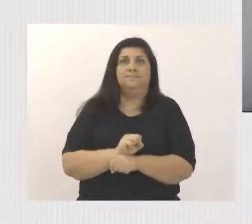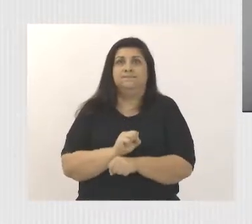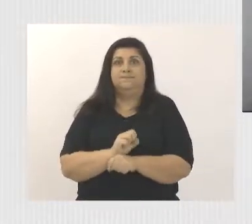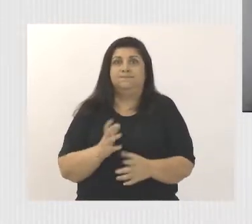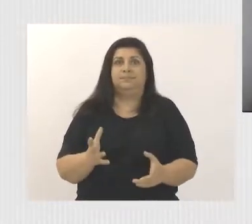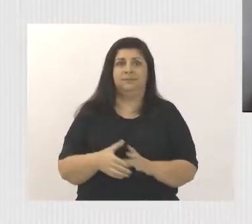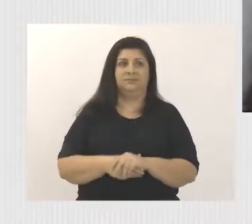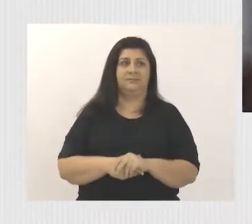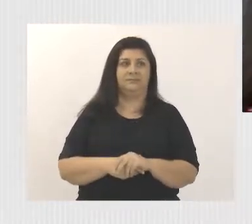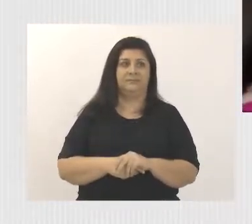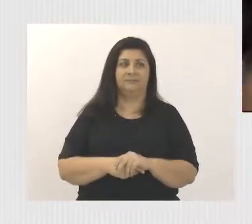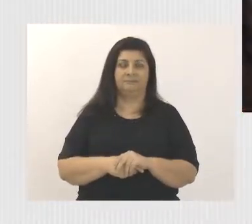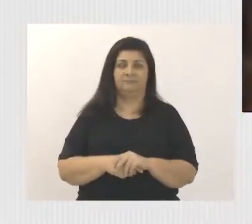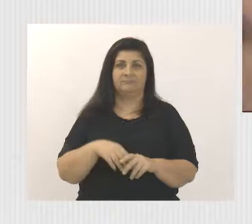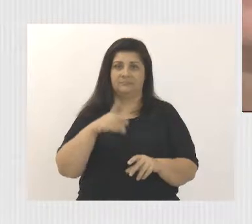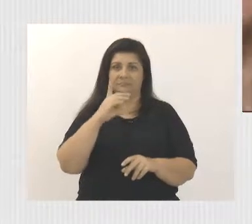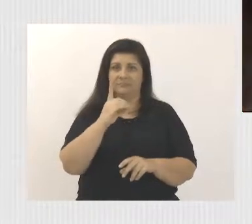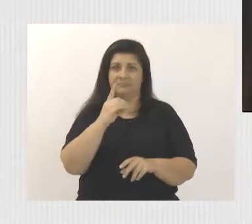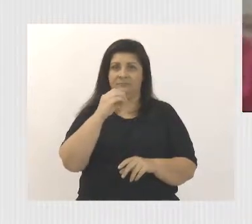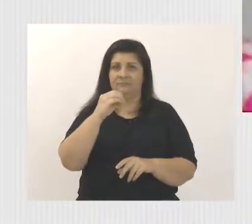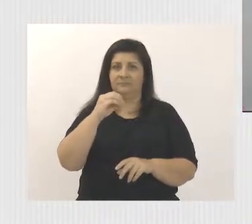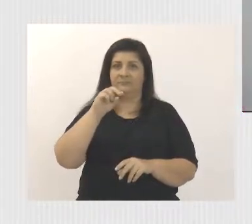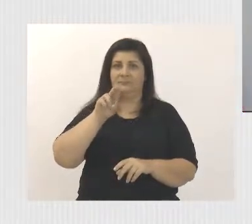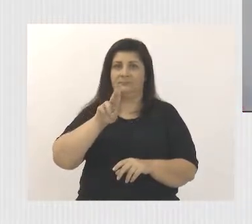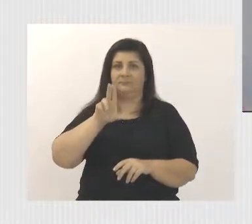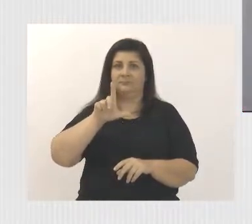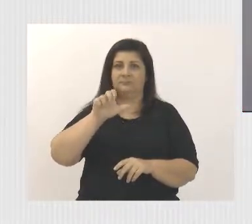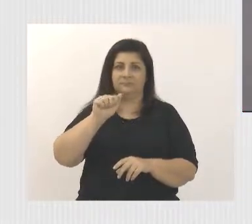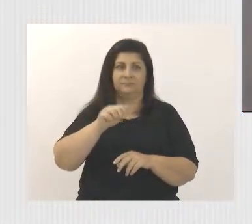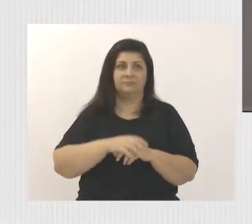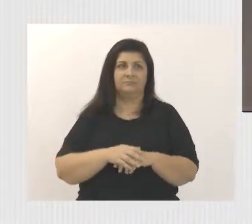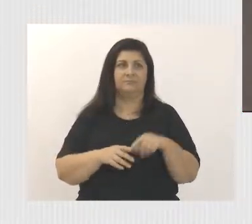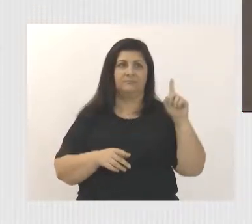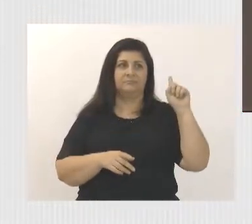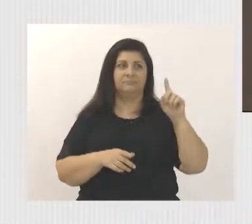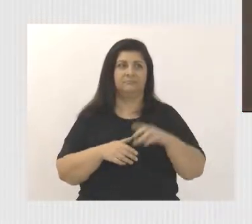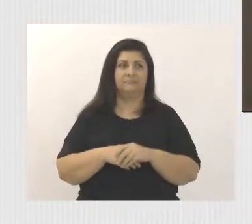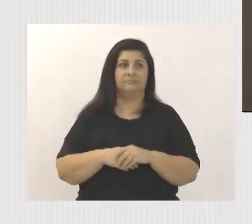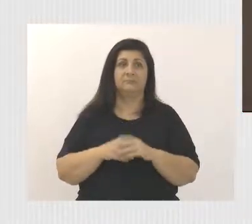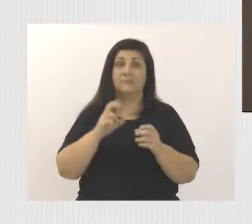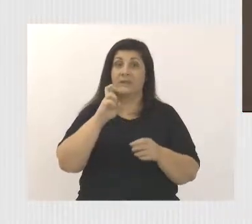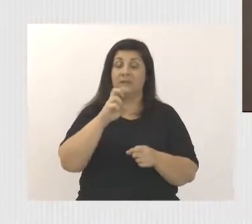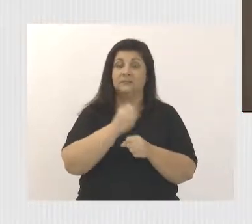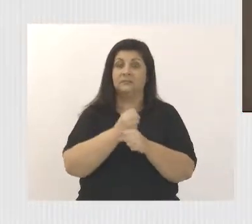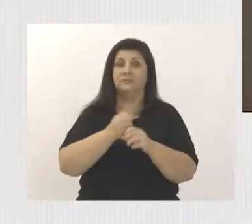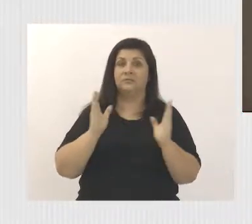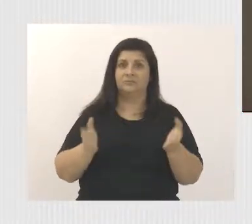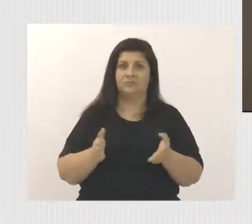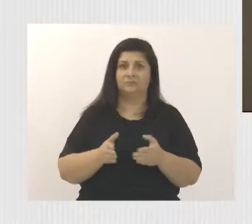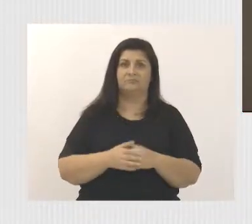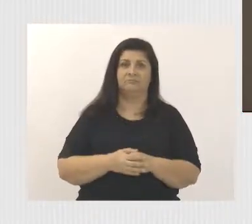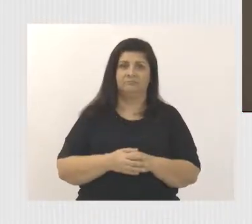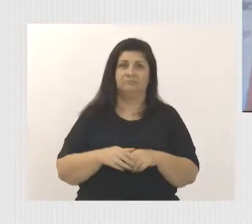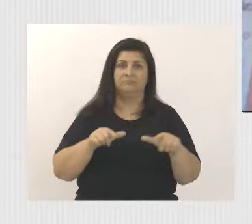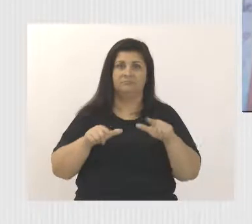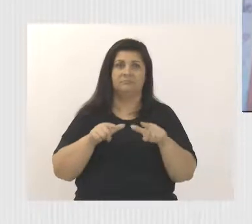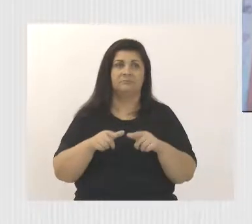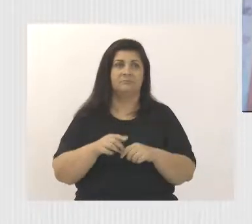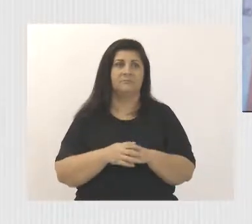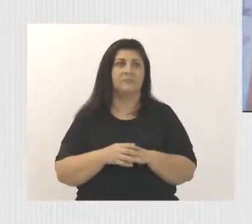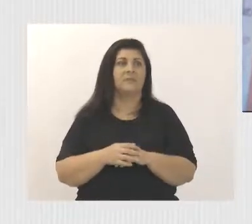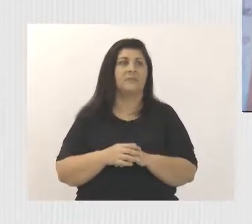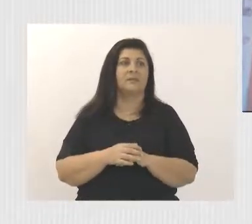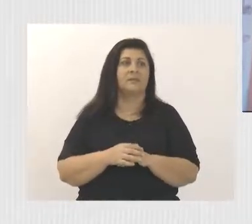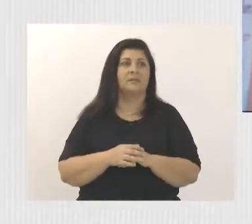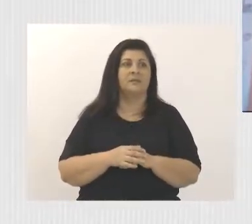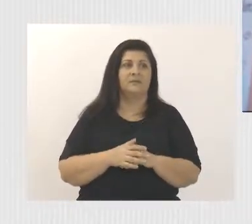esperava. A doula da Daniele foi a Kelly, que está no ramo há 5 anos e já acompanhou mais de 150 partos.